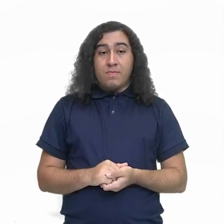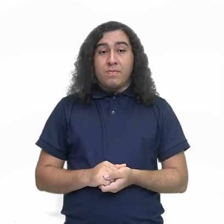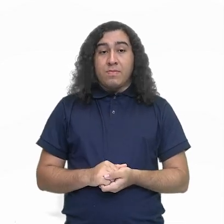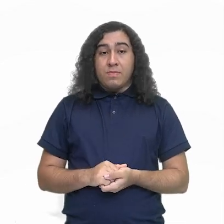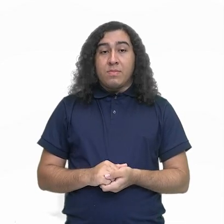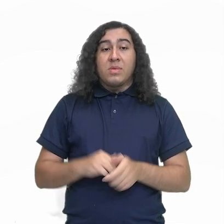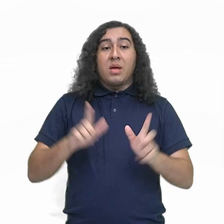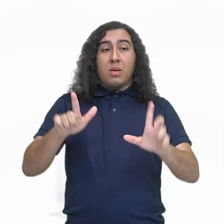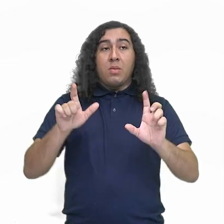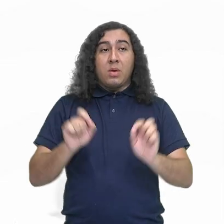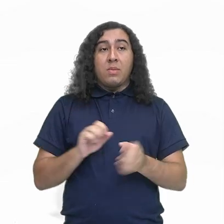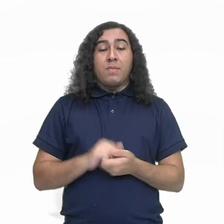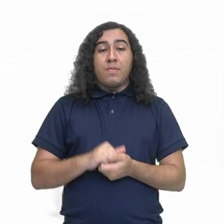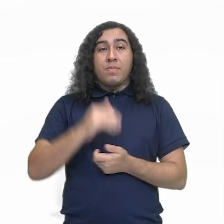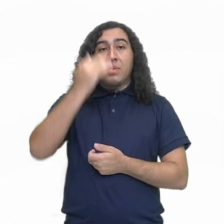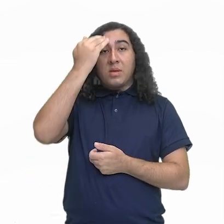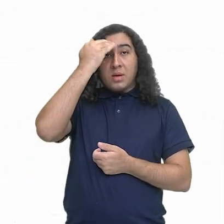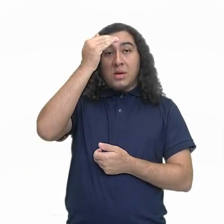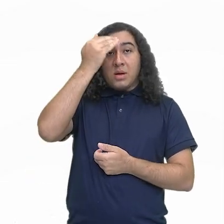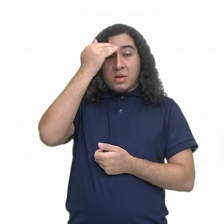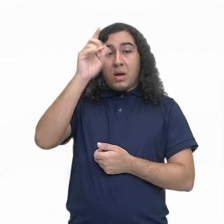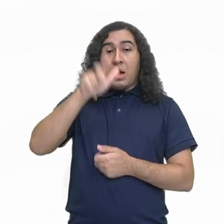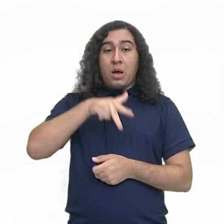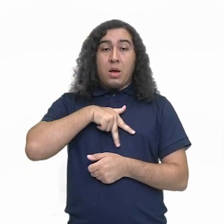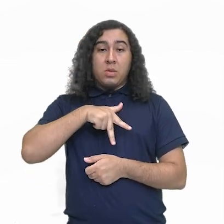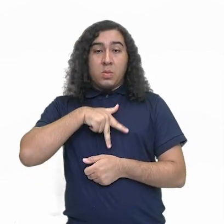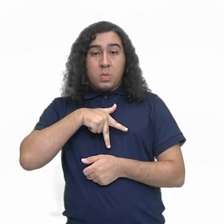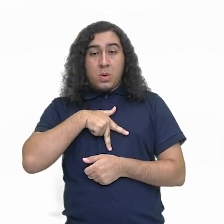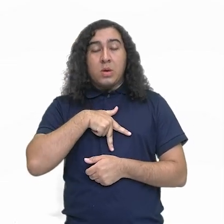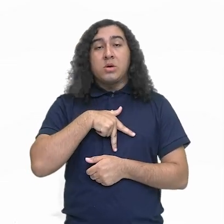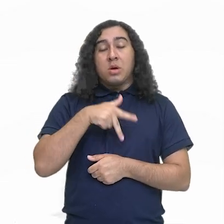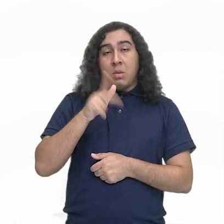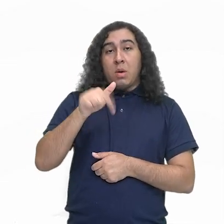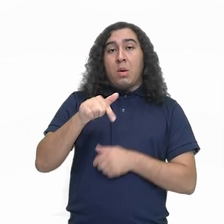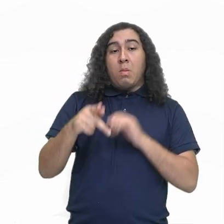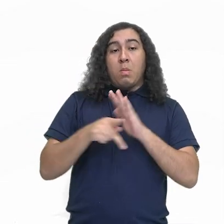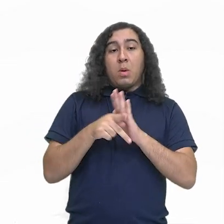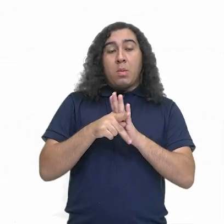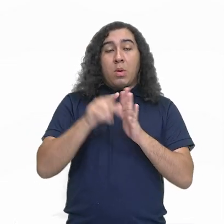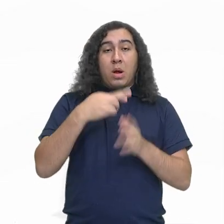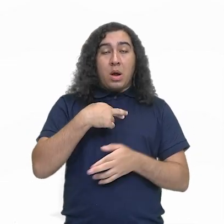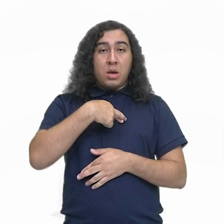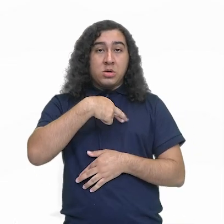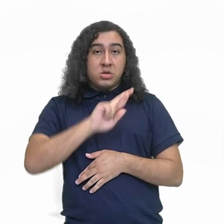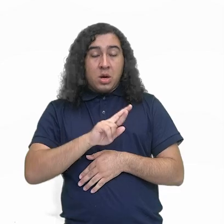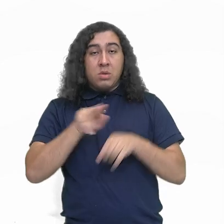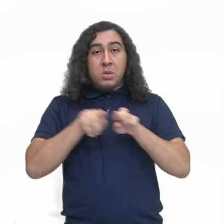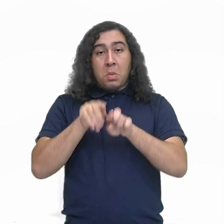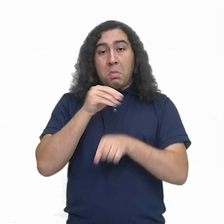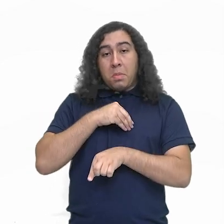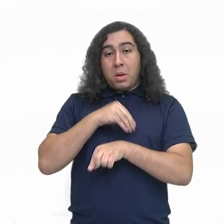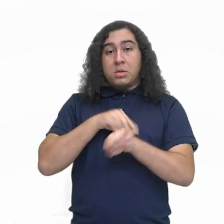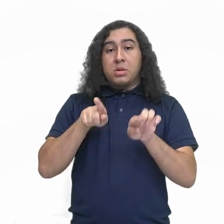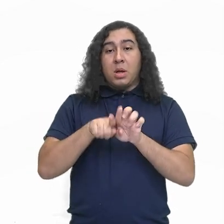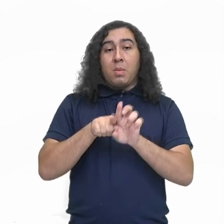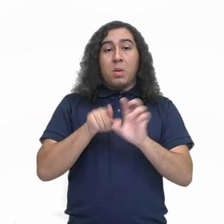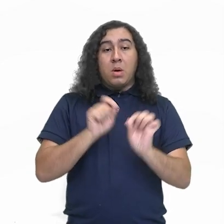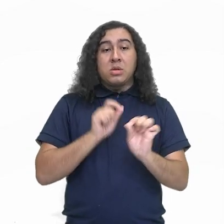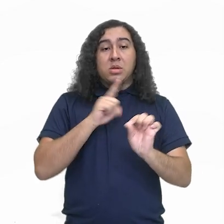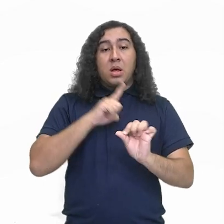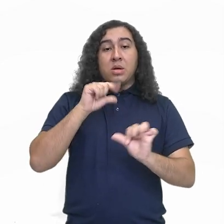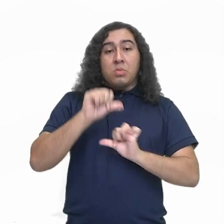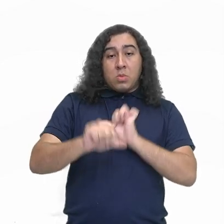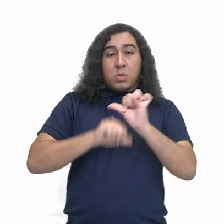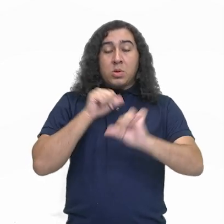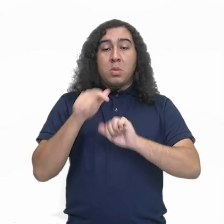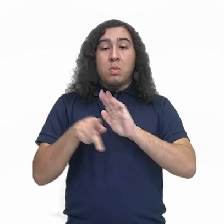conhecimento é concepções antropológicas sobre o sagrado e profano e os ritos de passagem